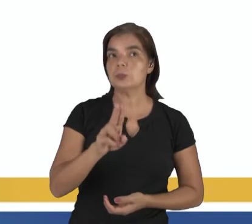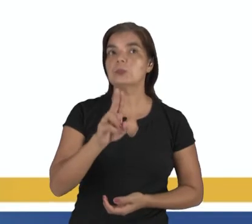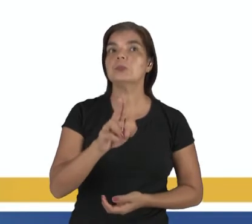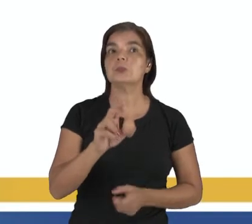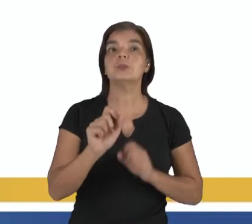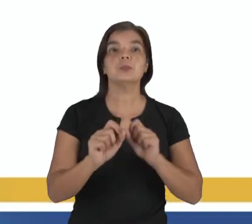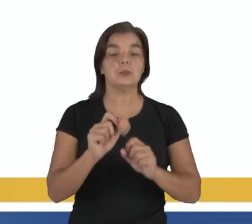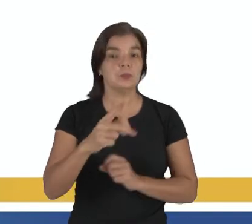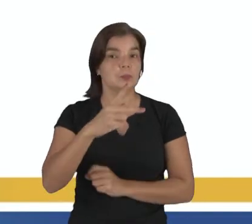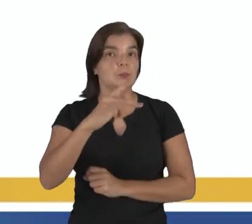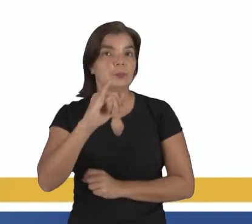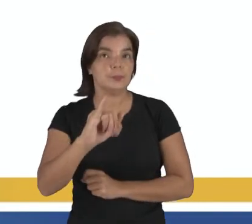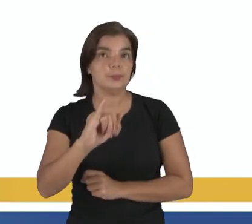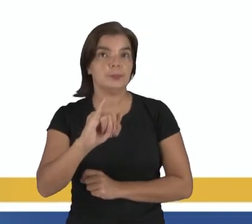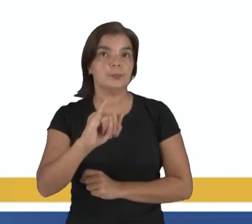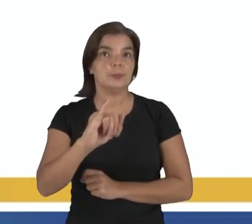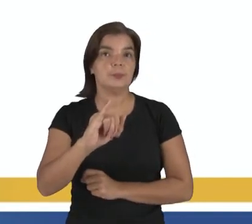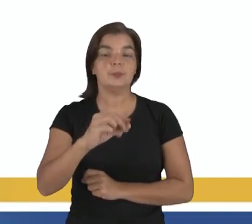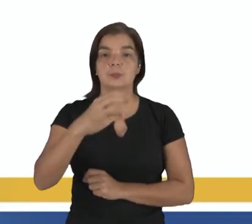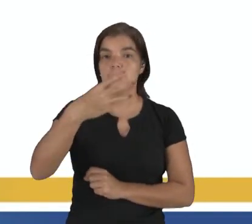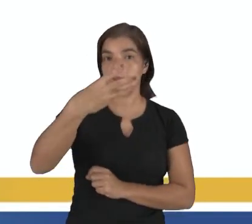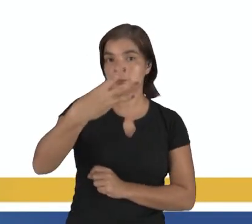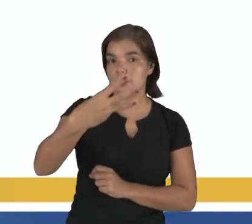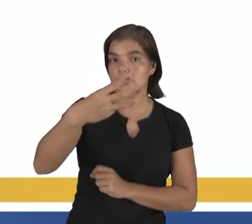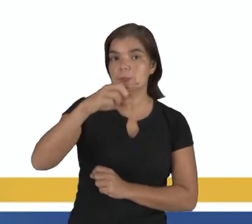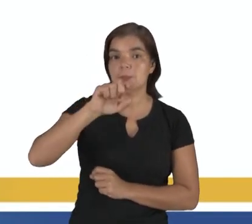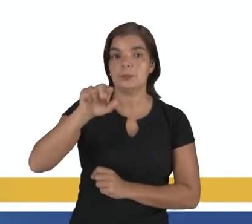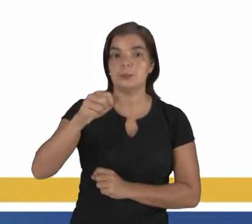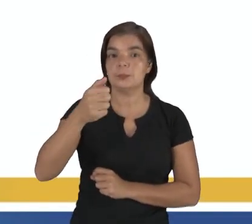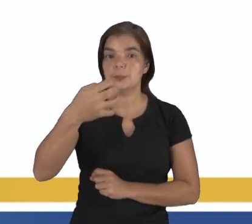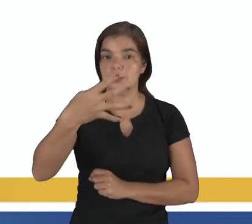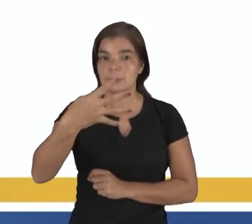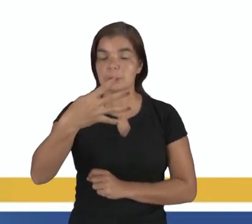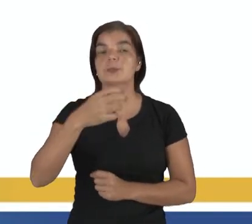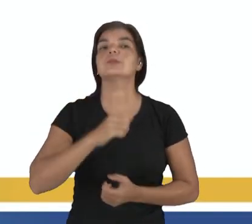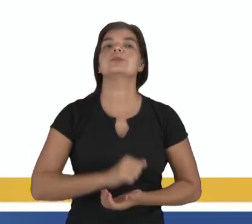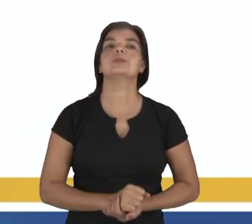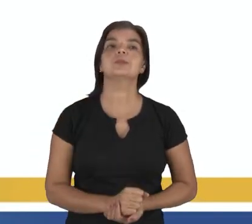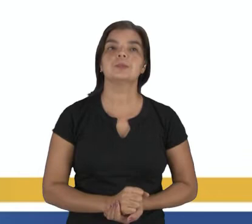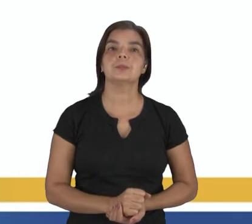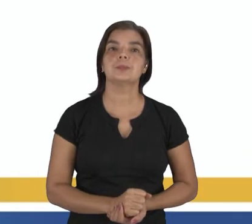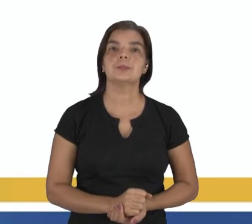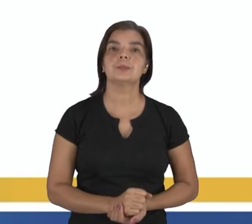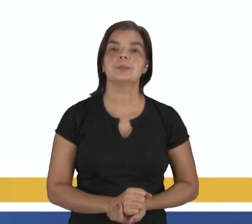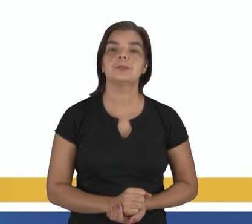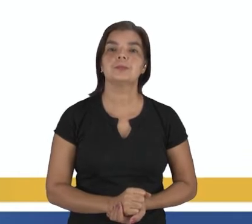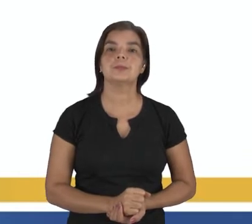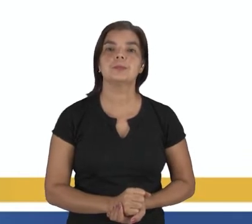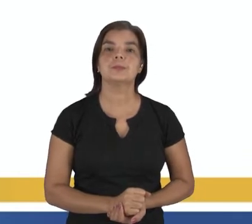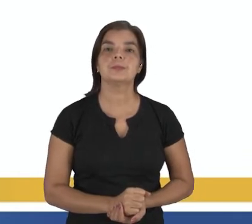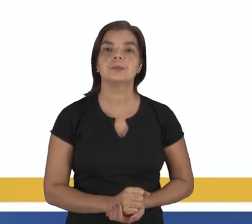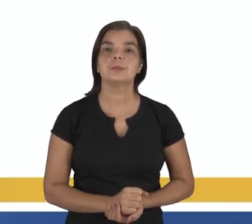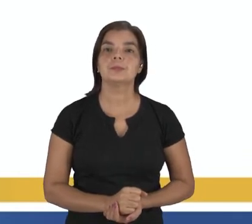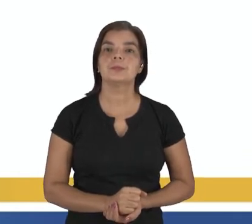Usualmente, utilizamos o valor de π como sendo 3,14.